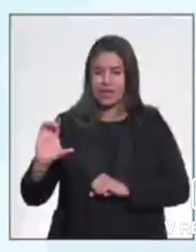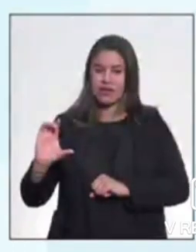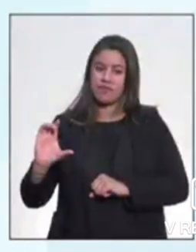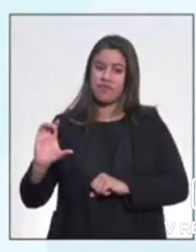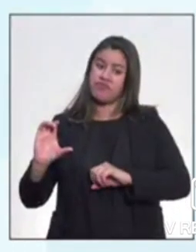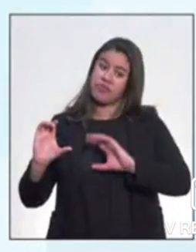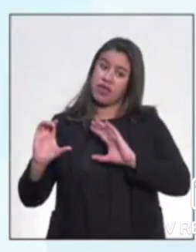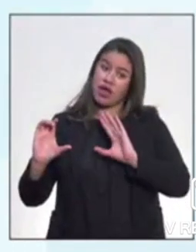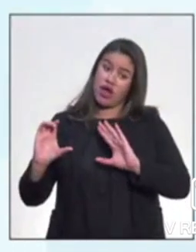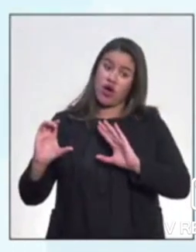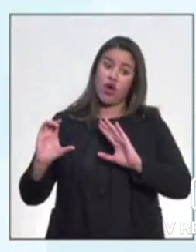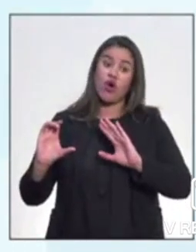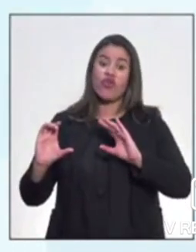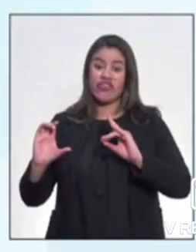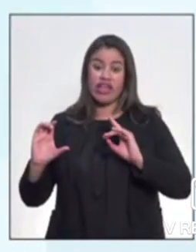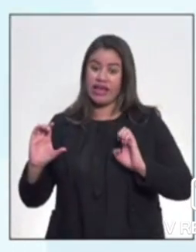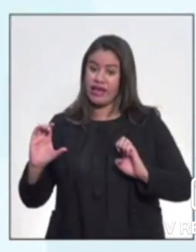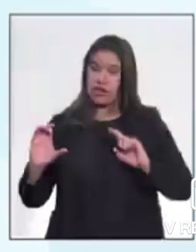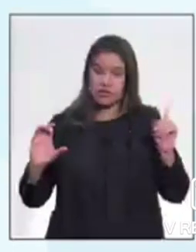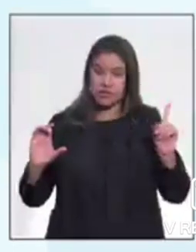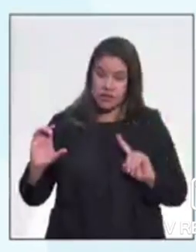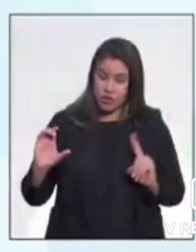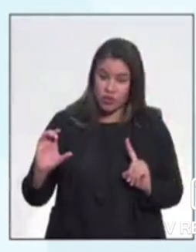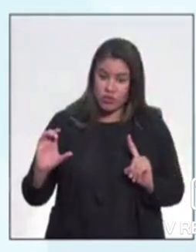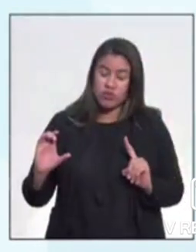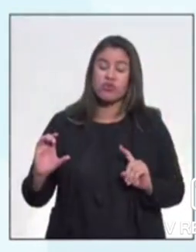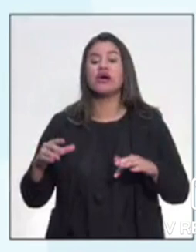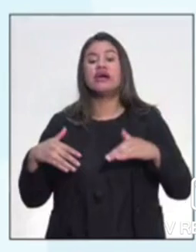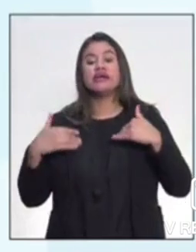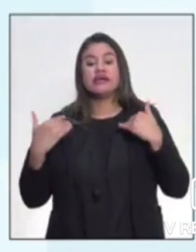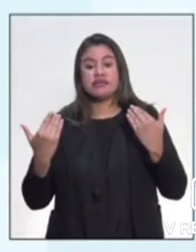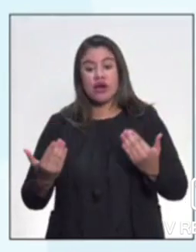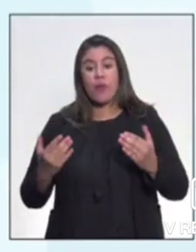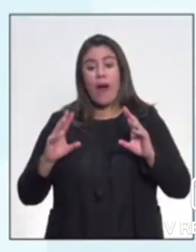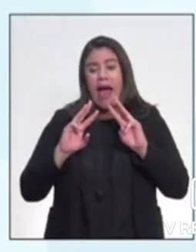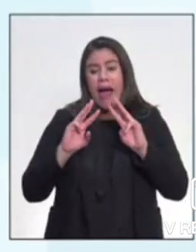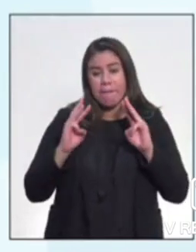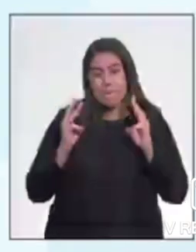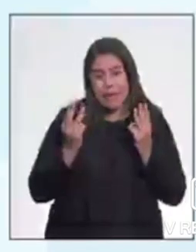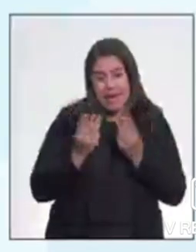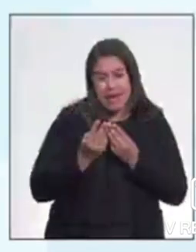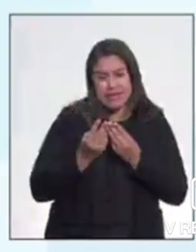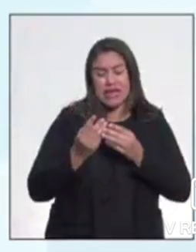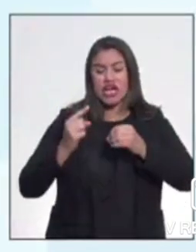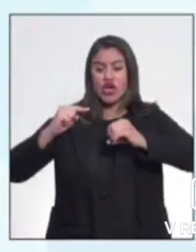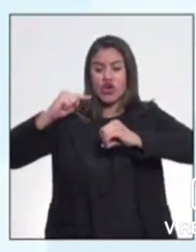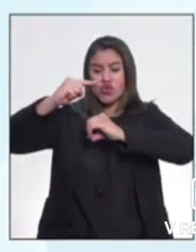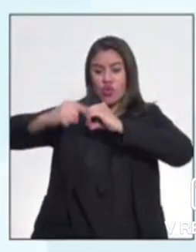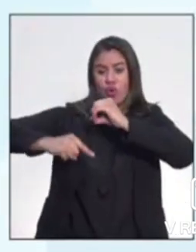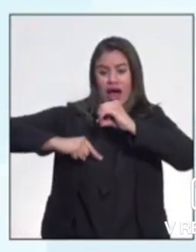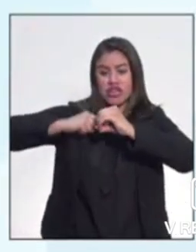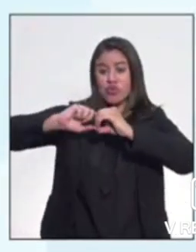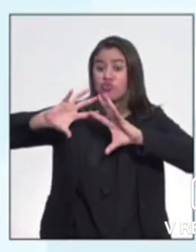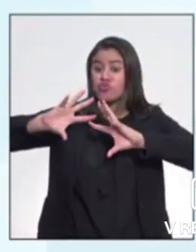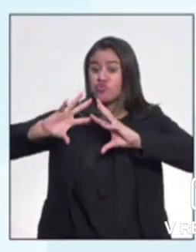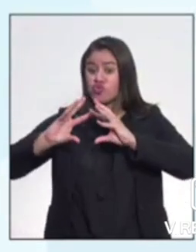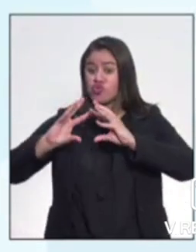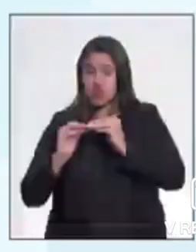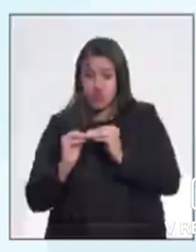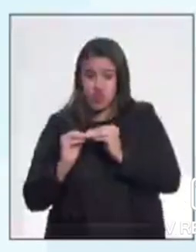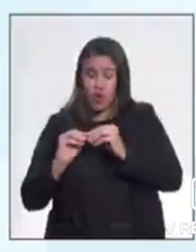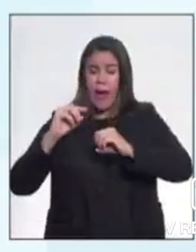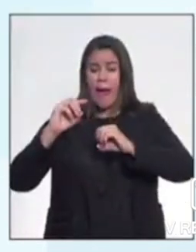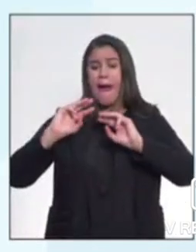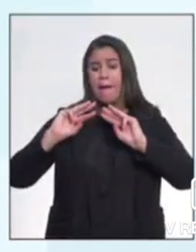duas. O que é a massa atômica? É a massa do átomo inteiro. Quem participa da